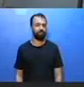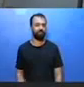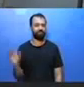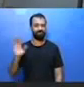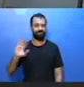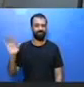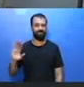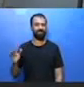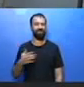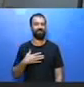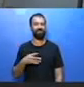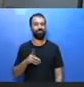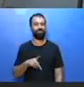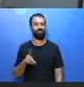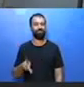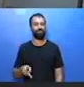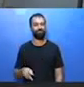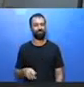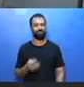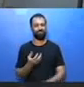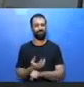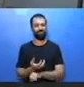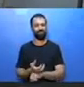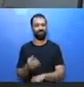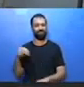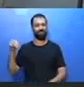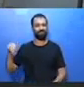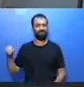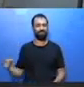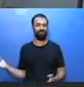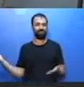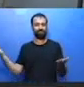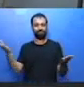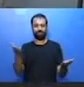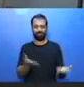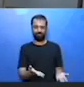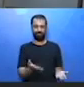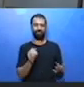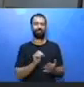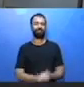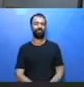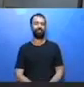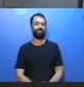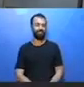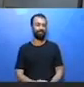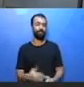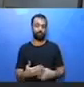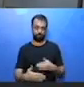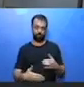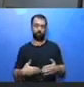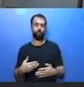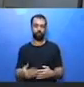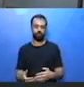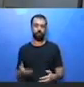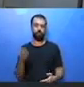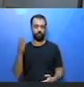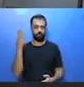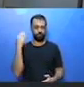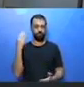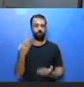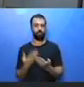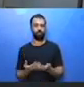Olá, sou o professor Arthur. Sejam bem-vindos a mais uma aula de matemática. Continuação da aula